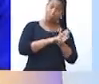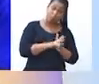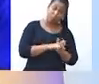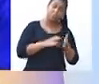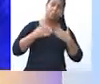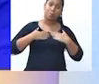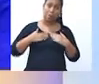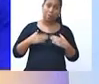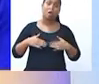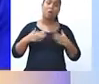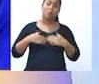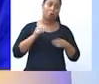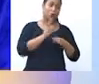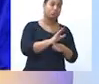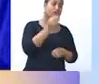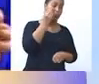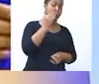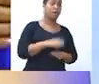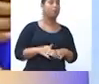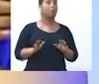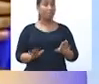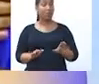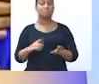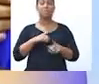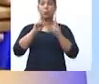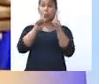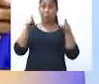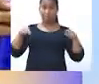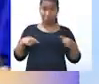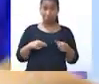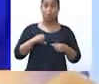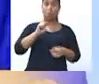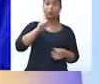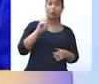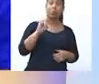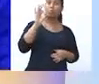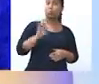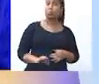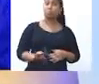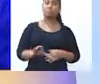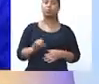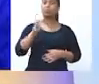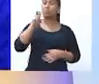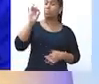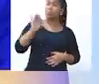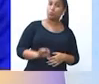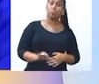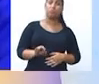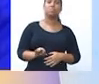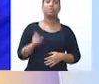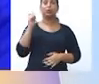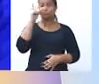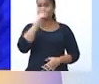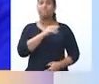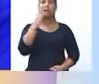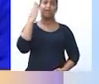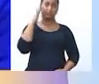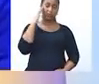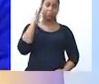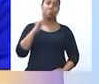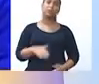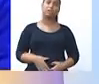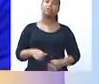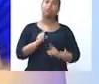com calma tal, e tentar ajudá-lo. Agora, se eu tenho uma sala de aula em que 80%, 50% estão tendo dificuldade, isso é um